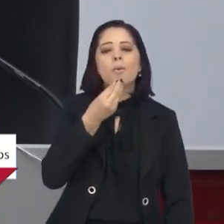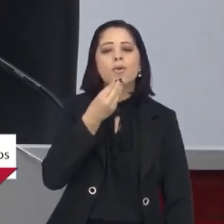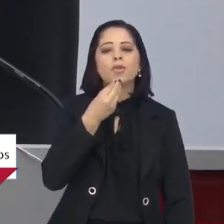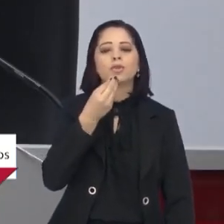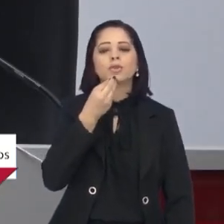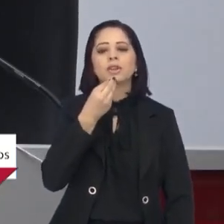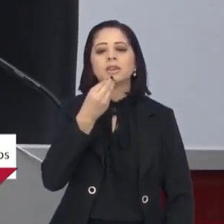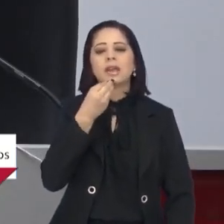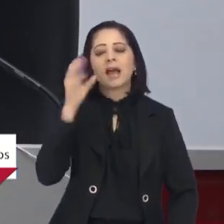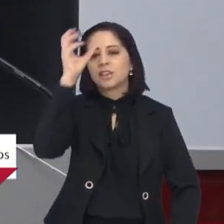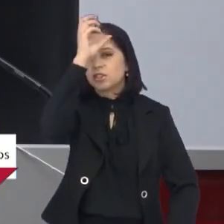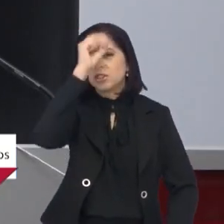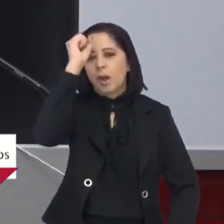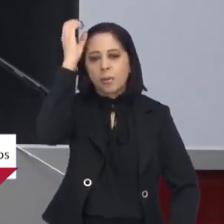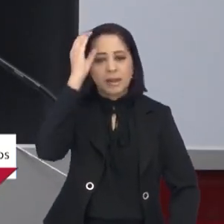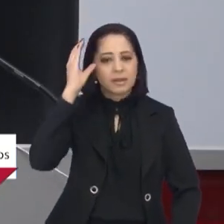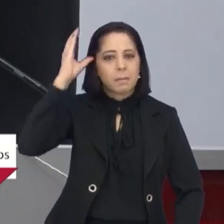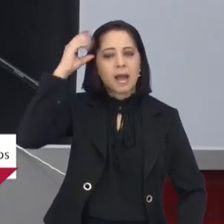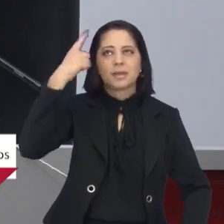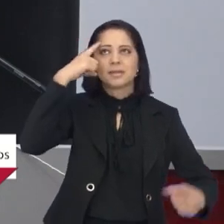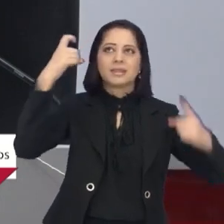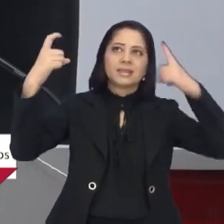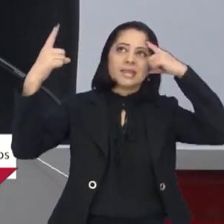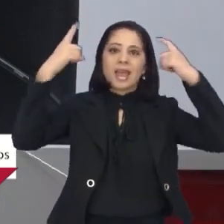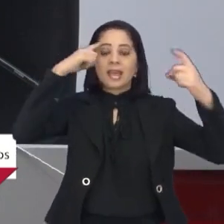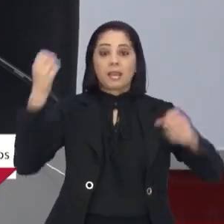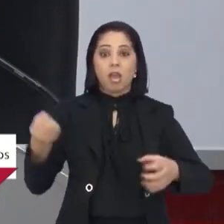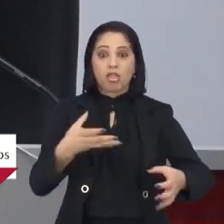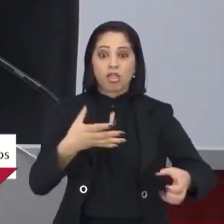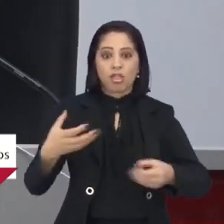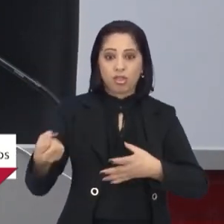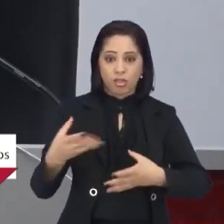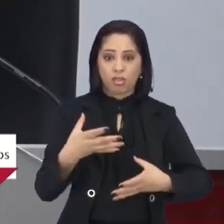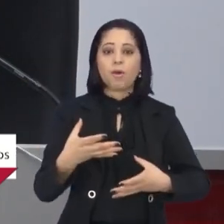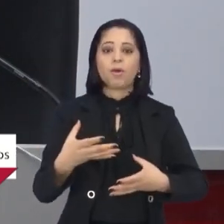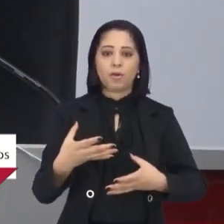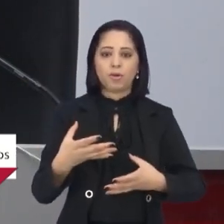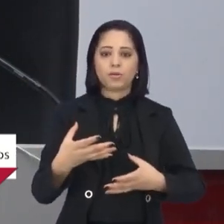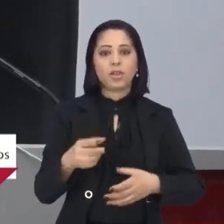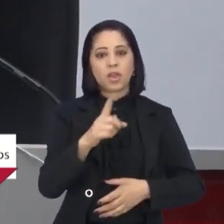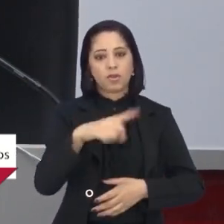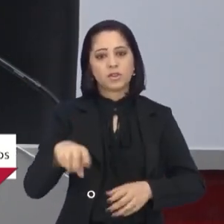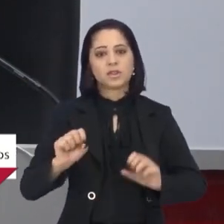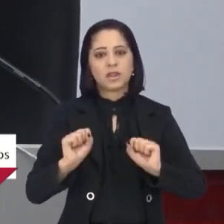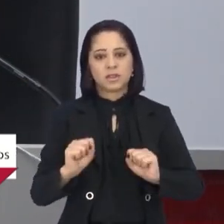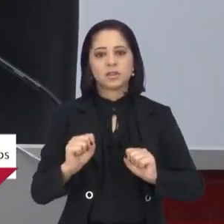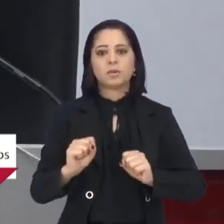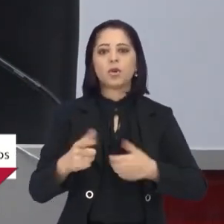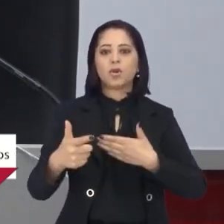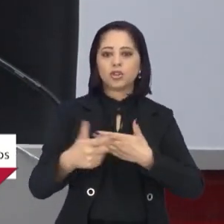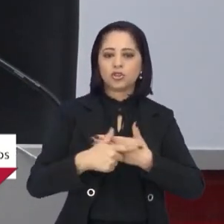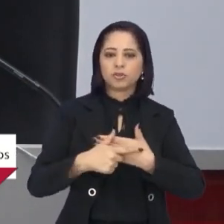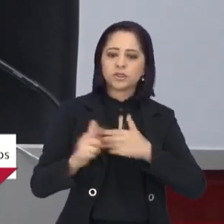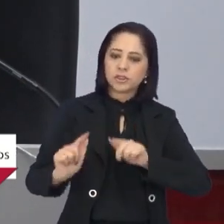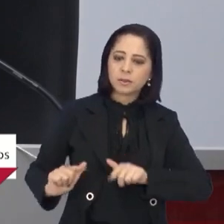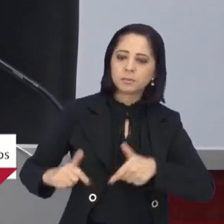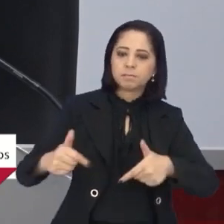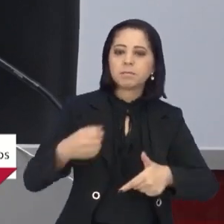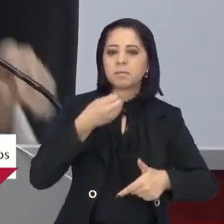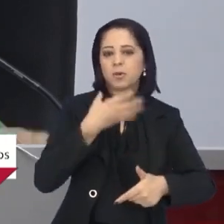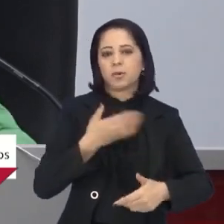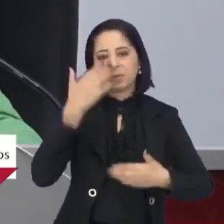para que voltem com ideias inovadoras e exerçam cada vez melhores a melhor a atividades de vocês um ótimo dia e